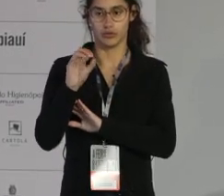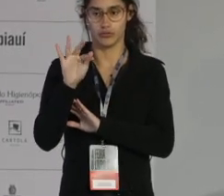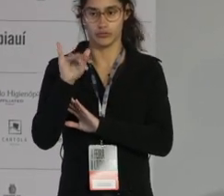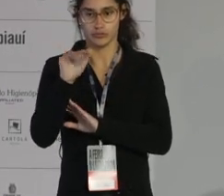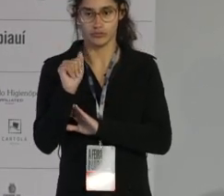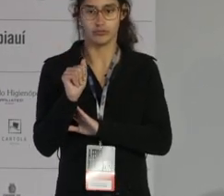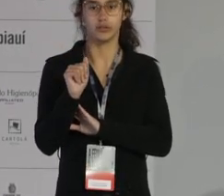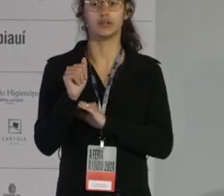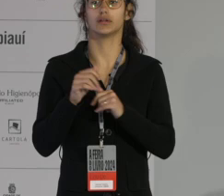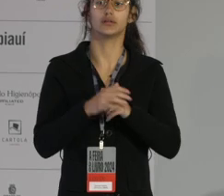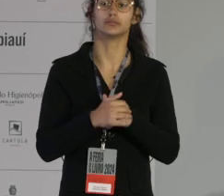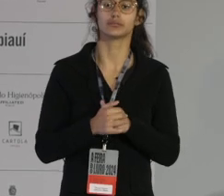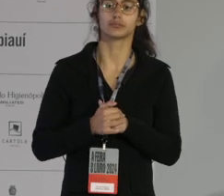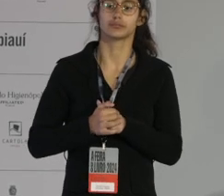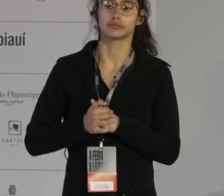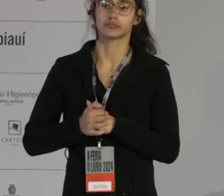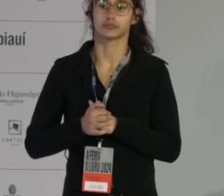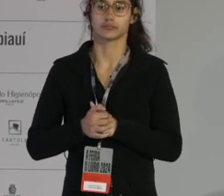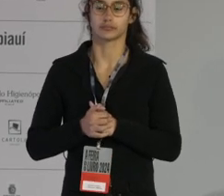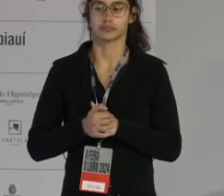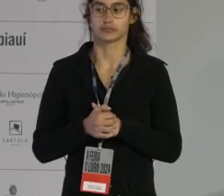aqui.